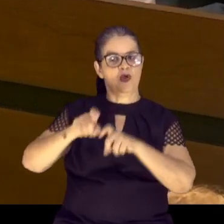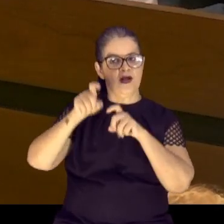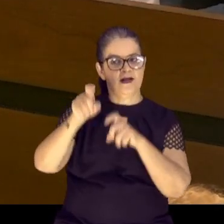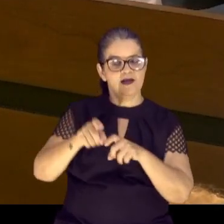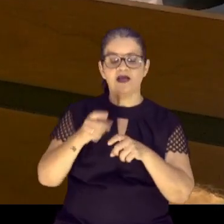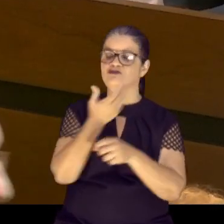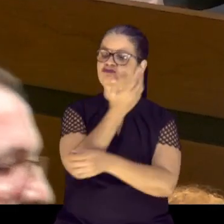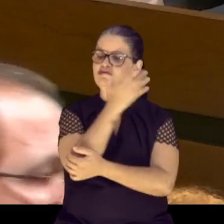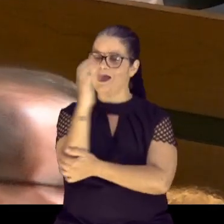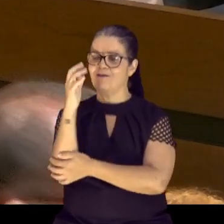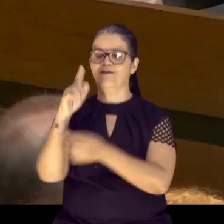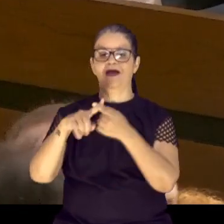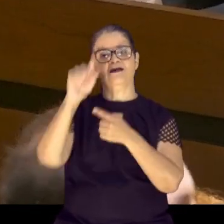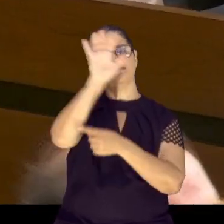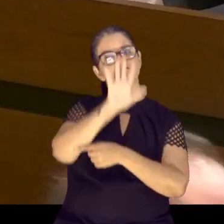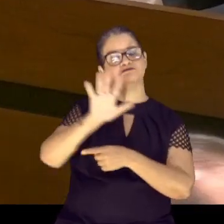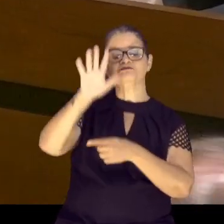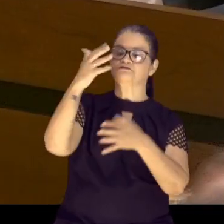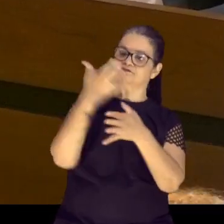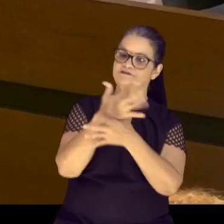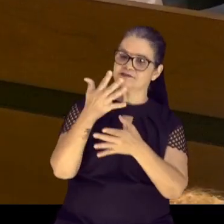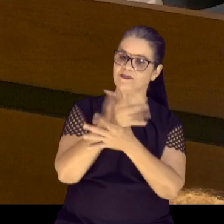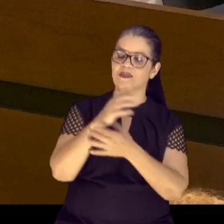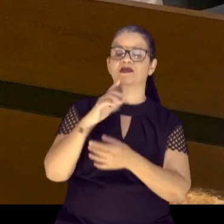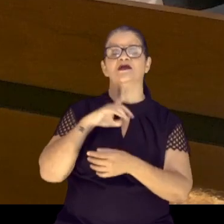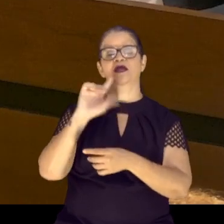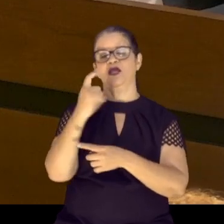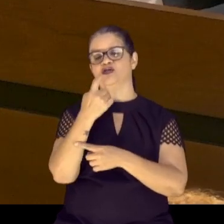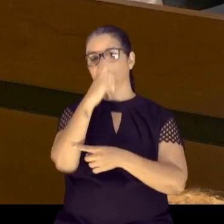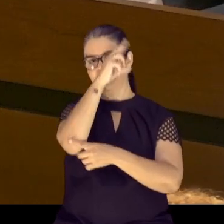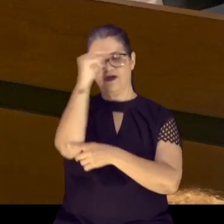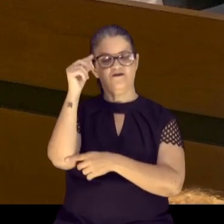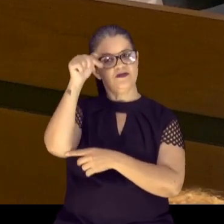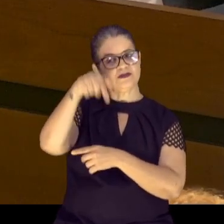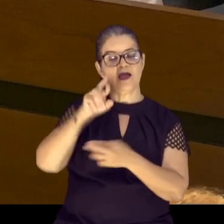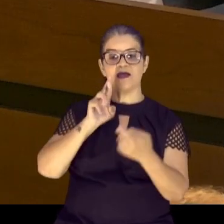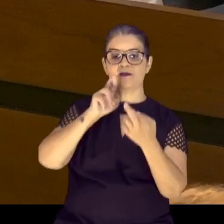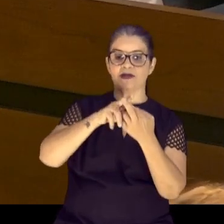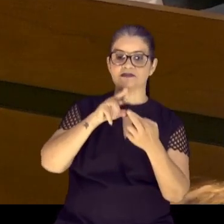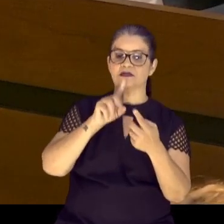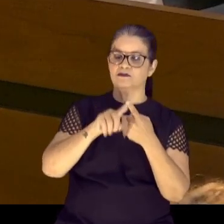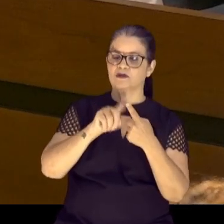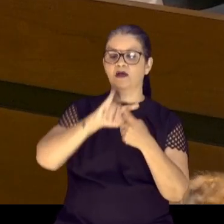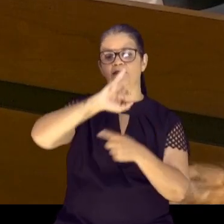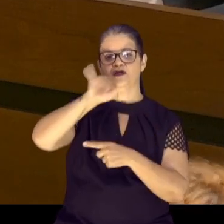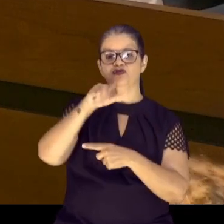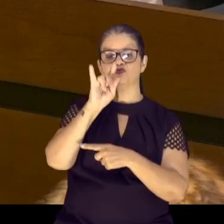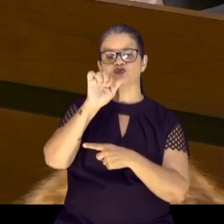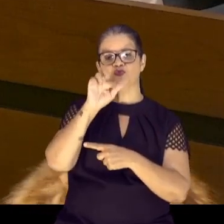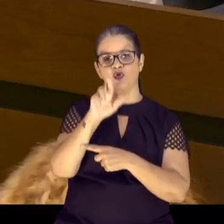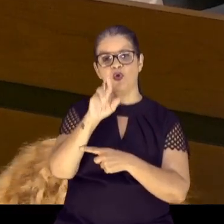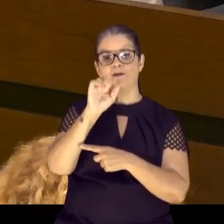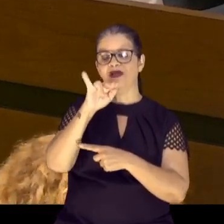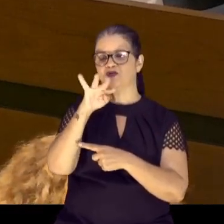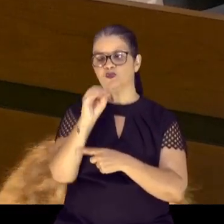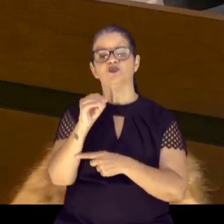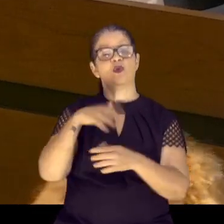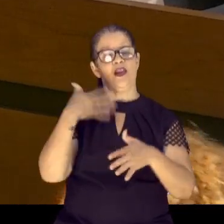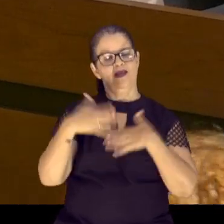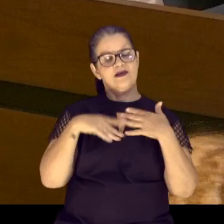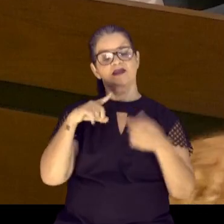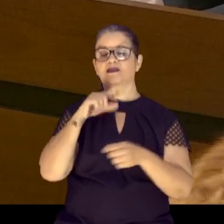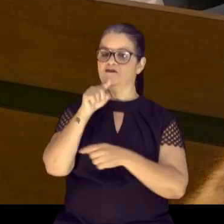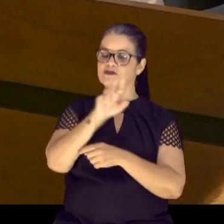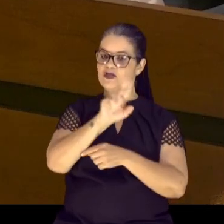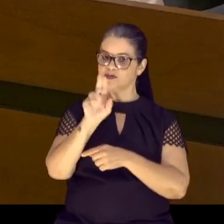da Mata, da região metropolitana, ex-prefeitos, como aqui representado pelo ex-prefeito Júnior Matuta. Alegria, Júnior, tê-lo aqui. Em seu